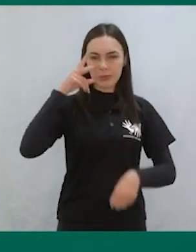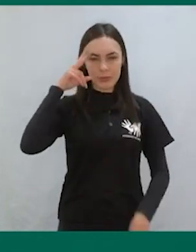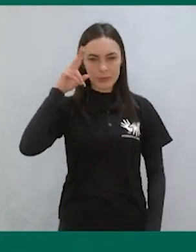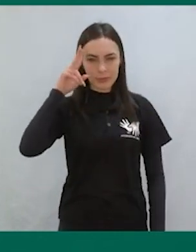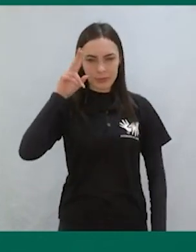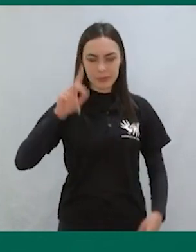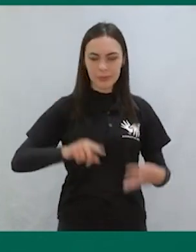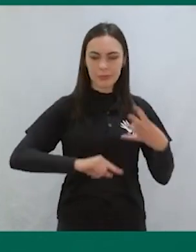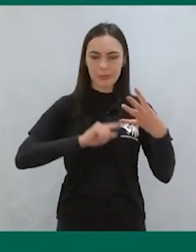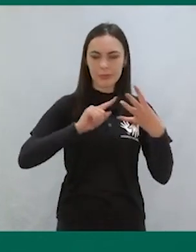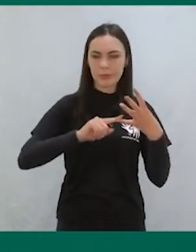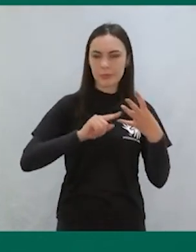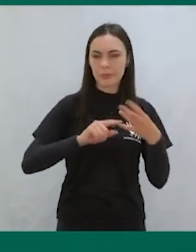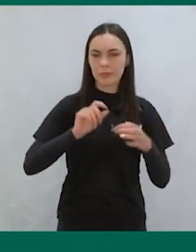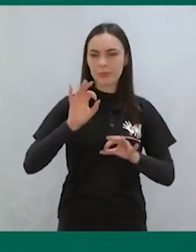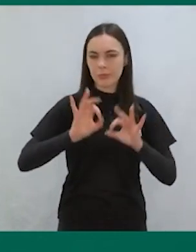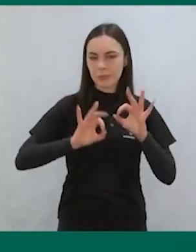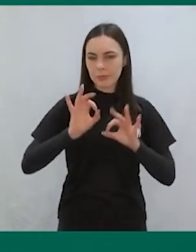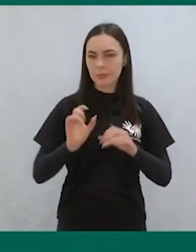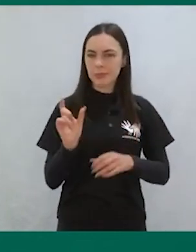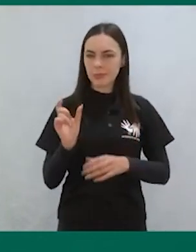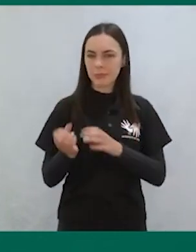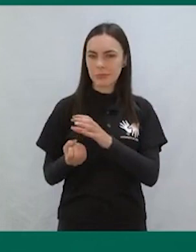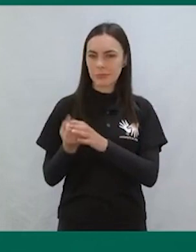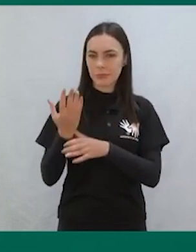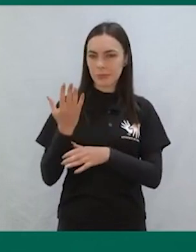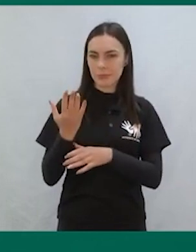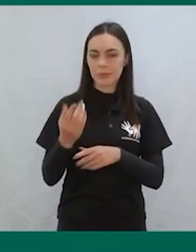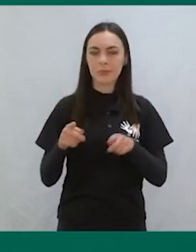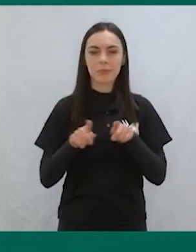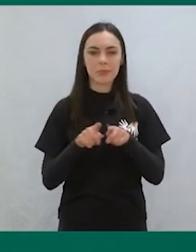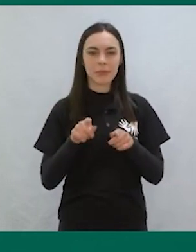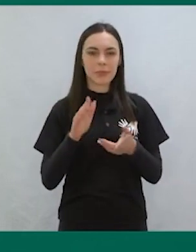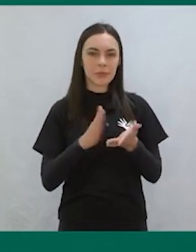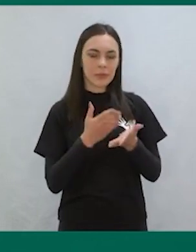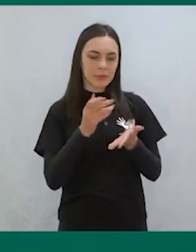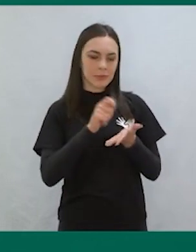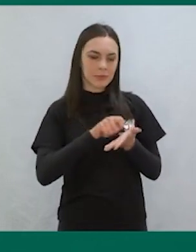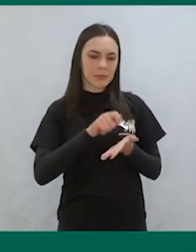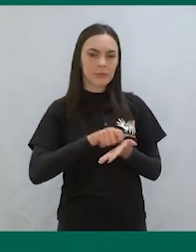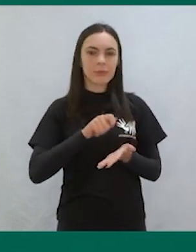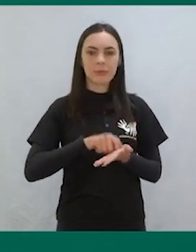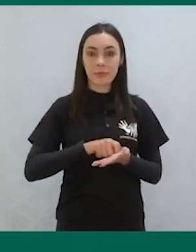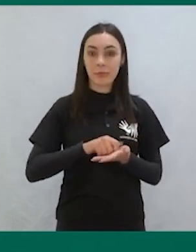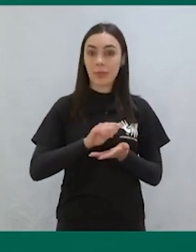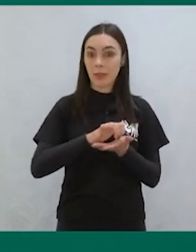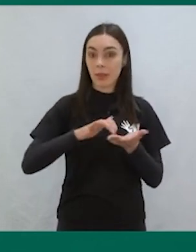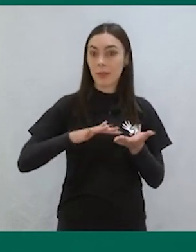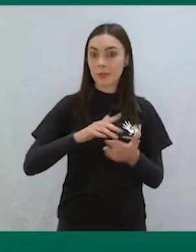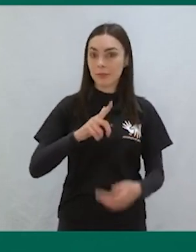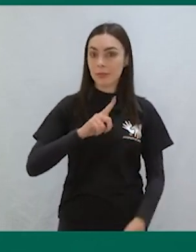a hora da história, construímos palavra, registro no caderno,